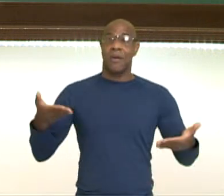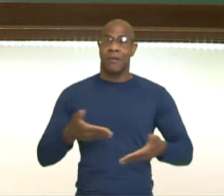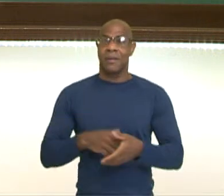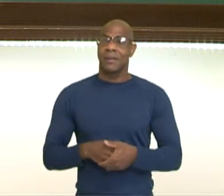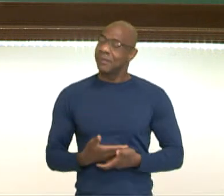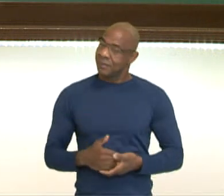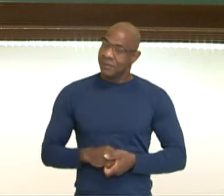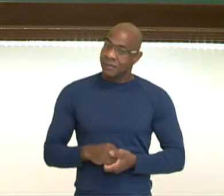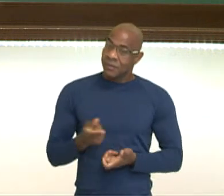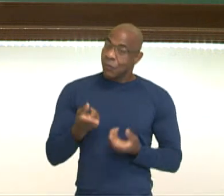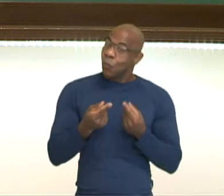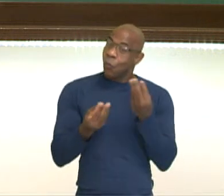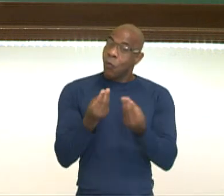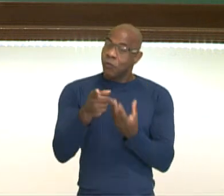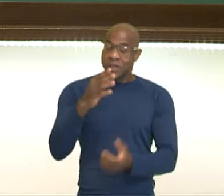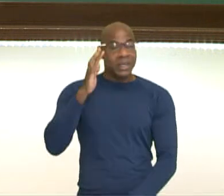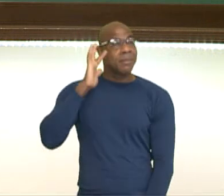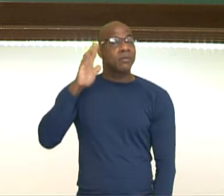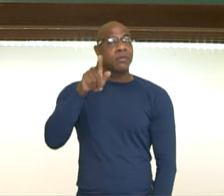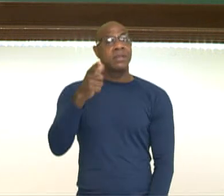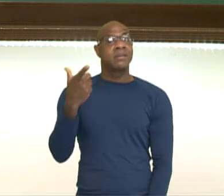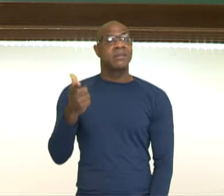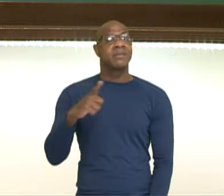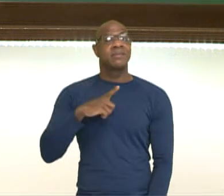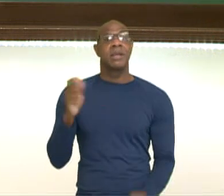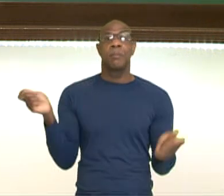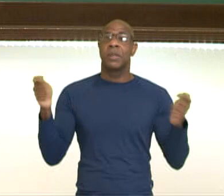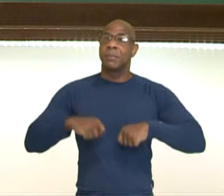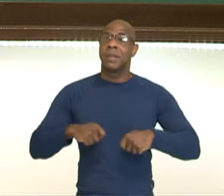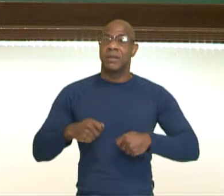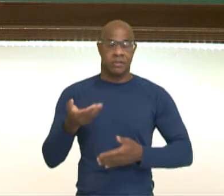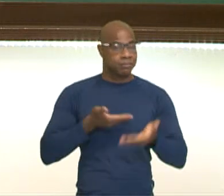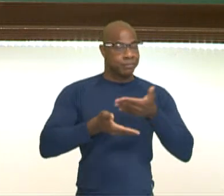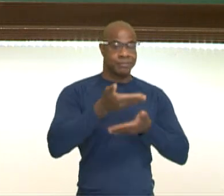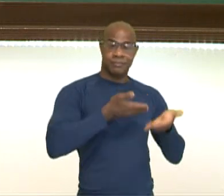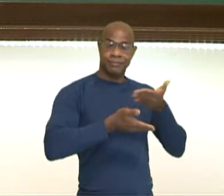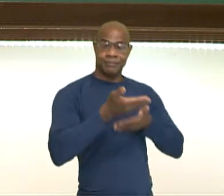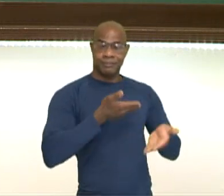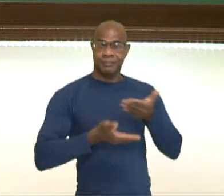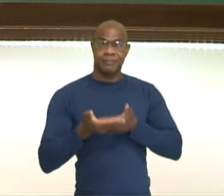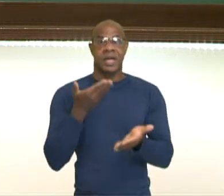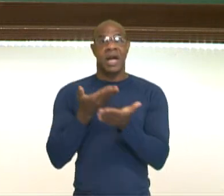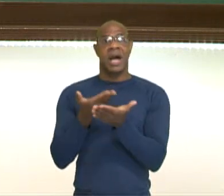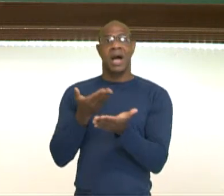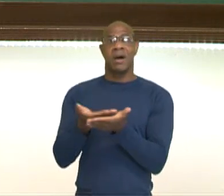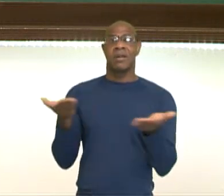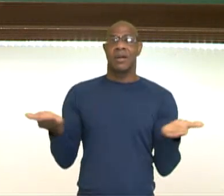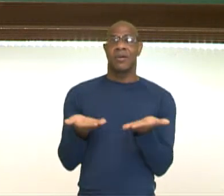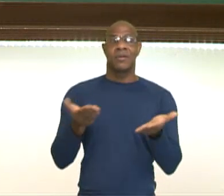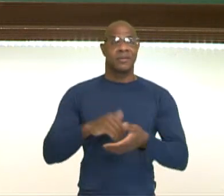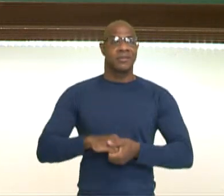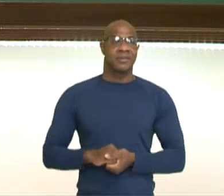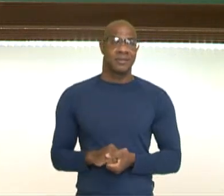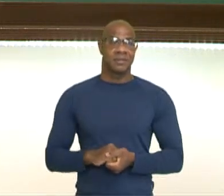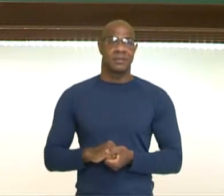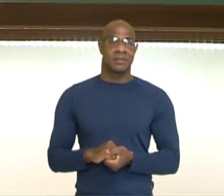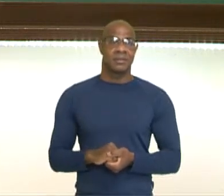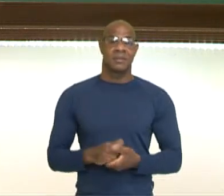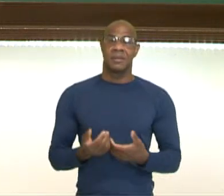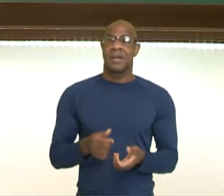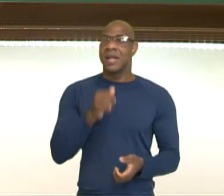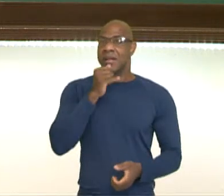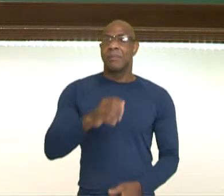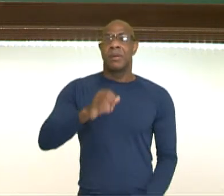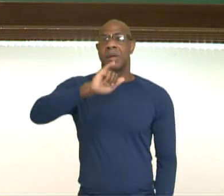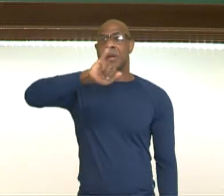imaginou que você teria essa possibilidade de interagir, hoje eu propus que você usasse o Jamboard. No Jamboard